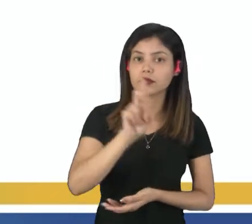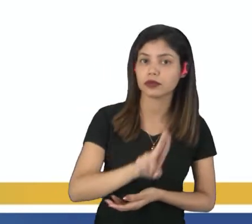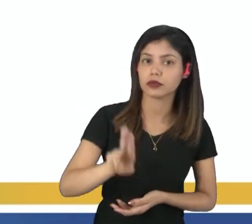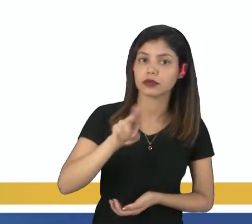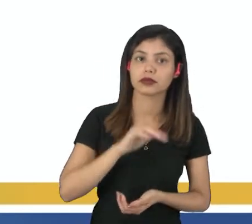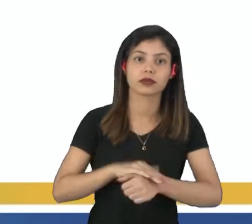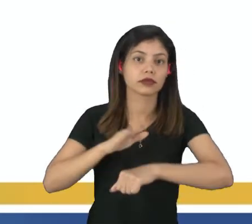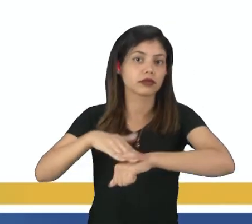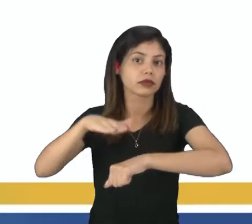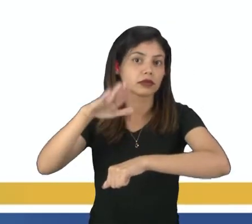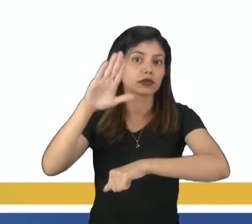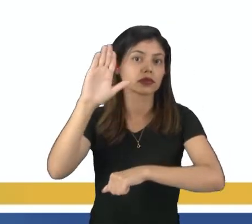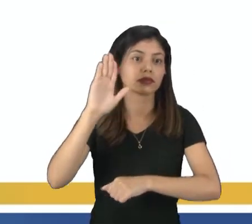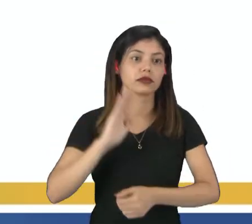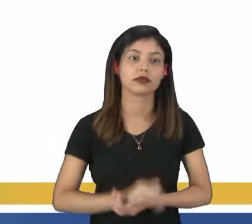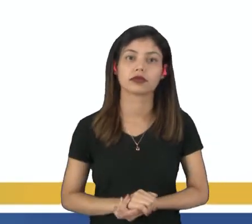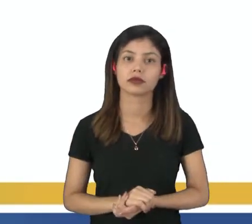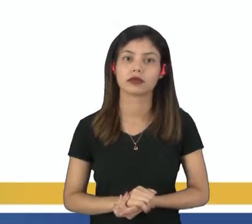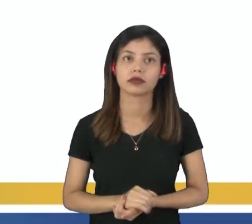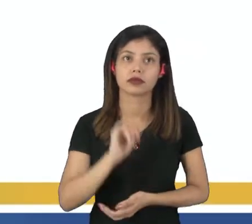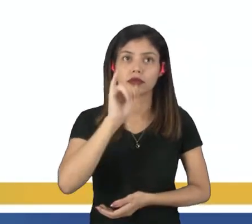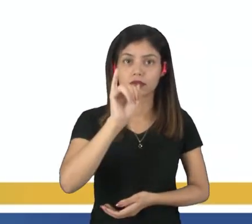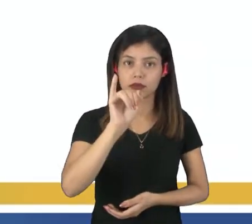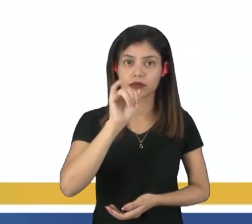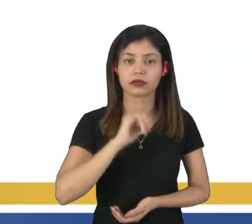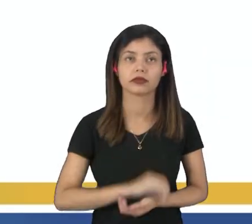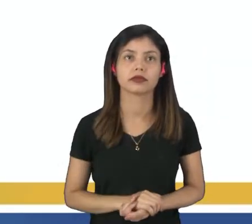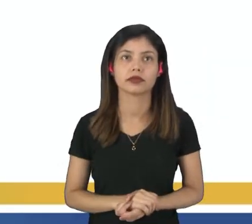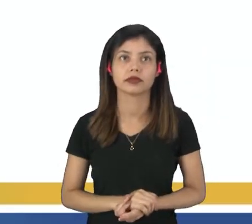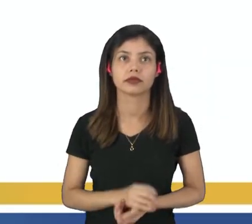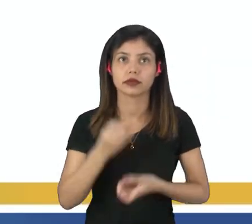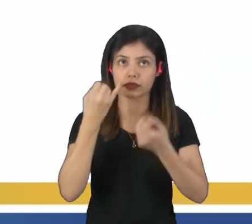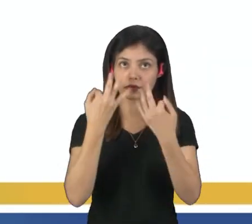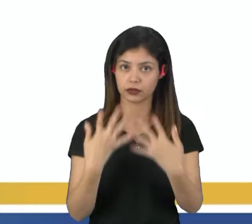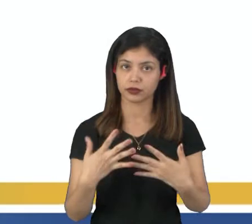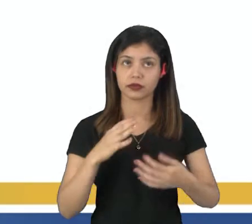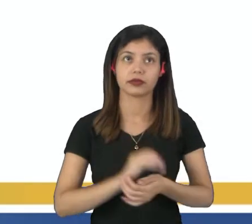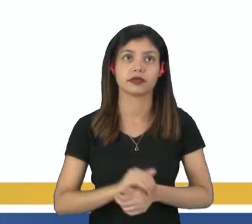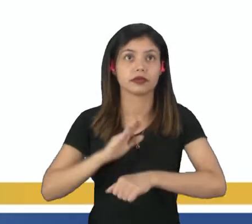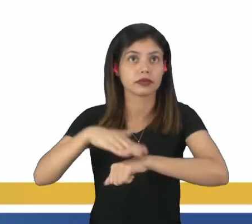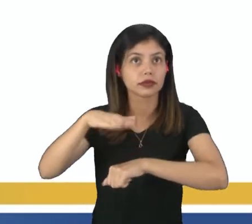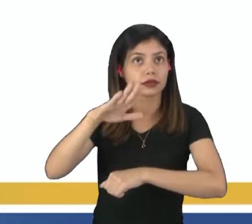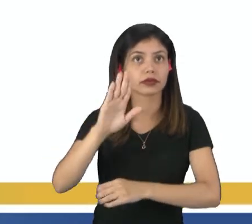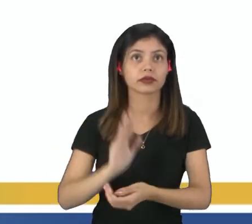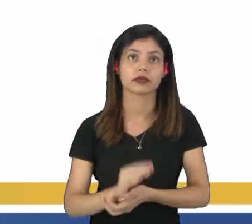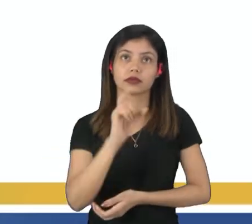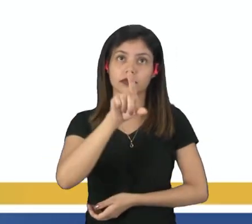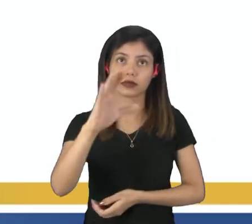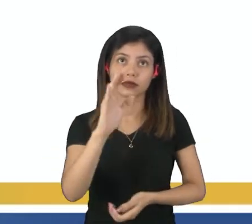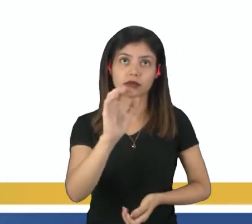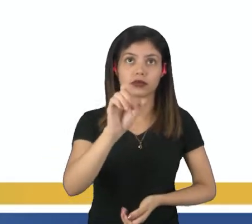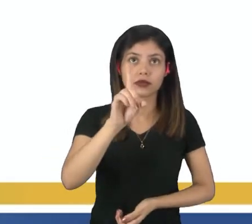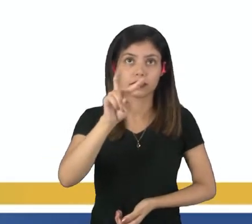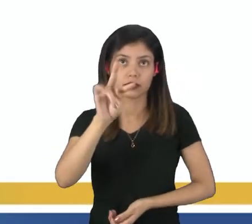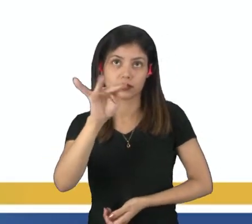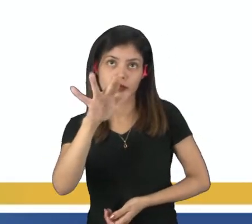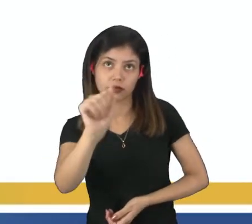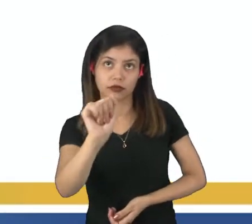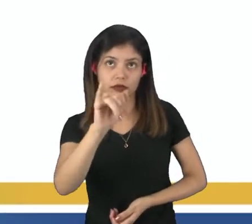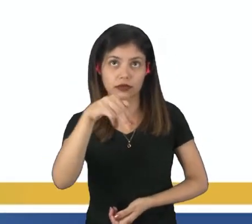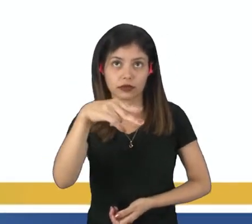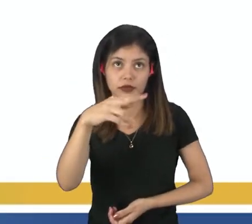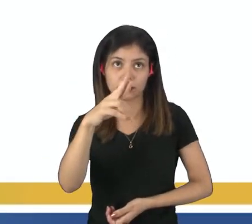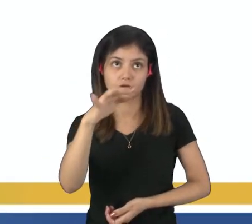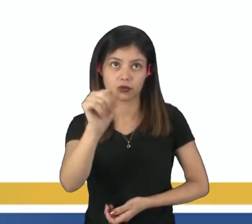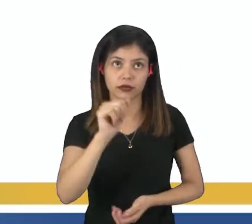da palavra mais, com ir. Ele diz, mais é classificado como